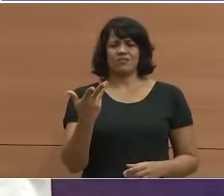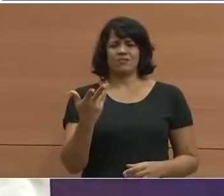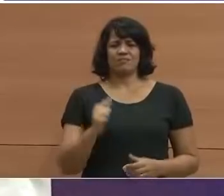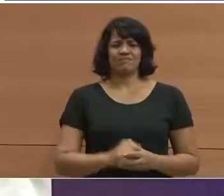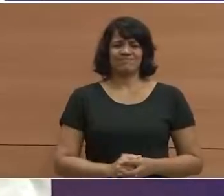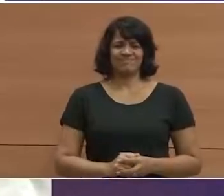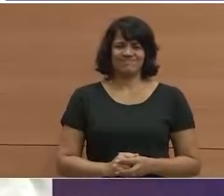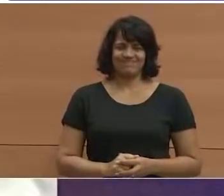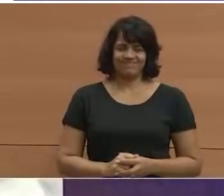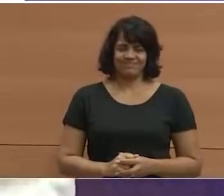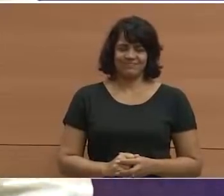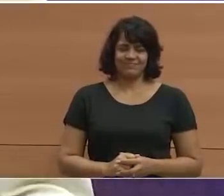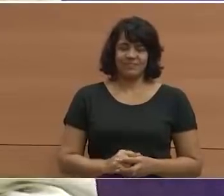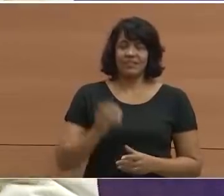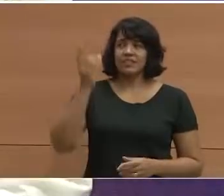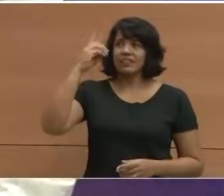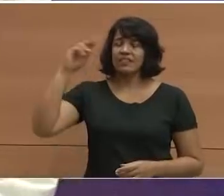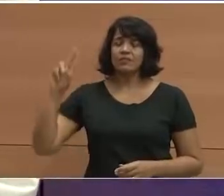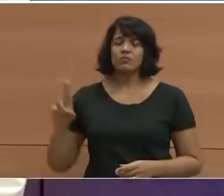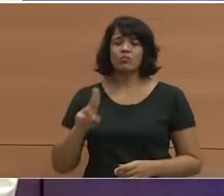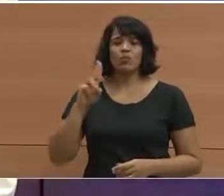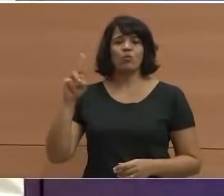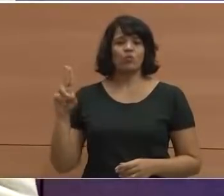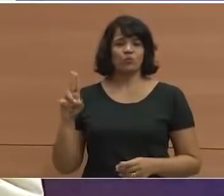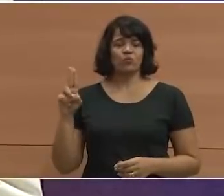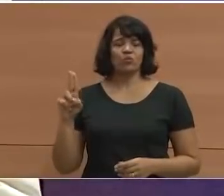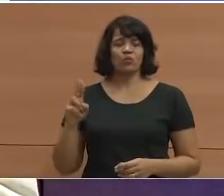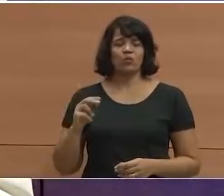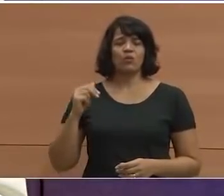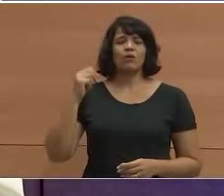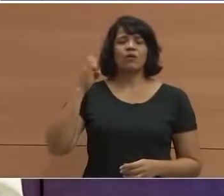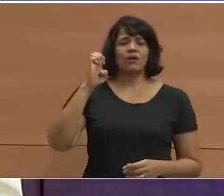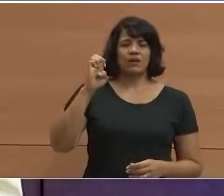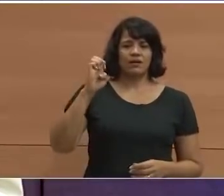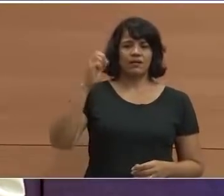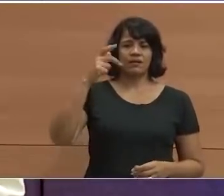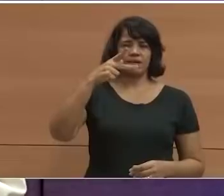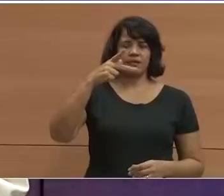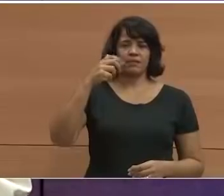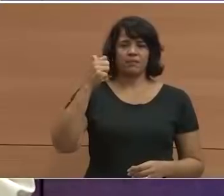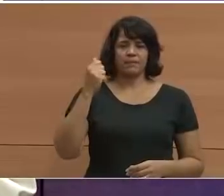em Éfeso, né? Vamos dar uma olhada. Colossenses 1.